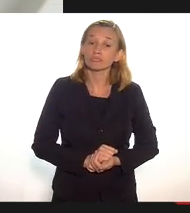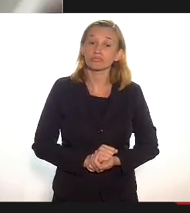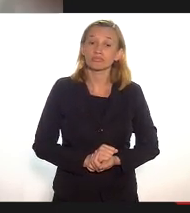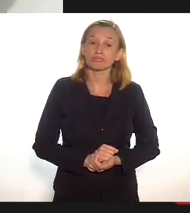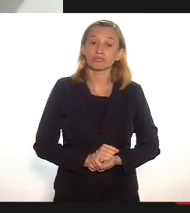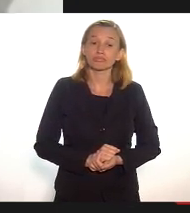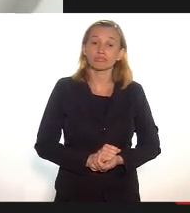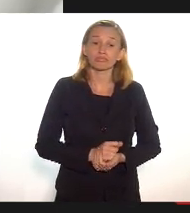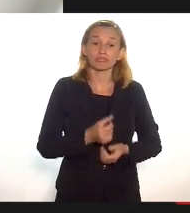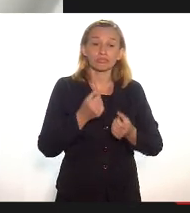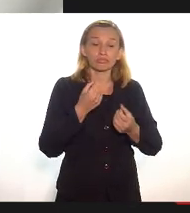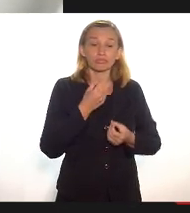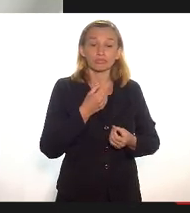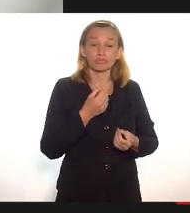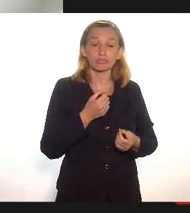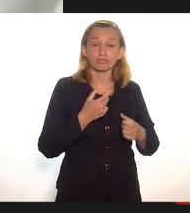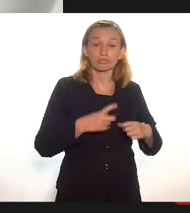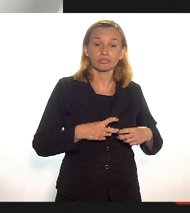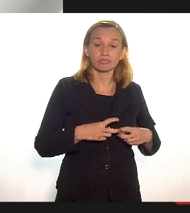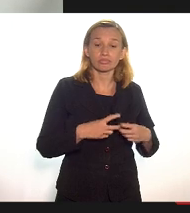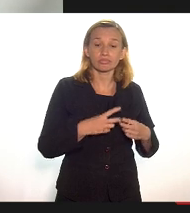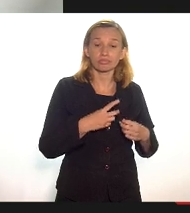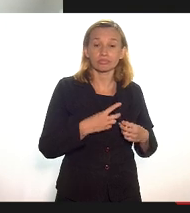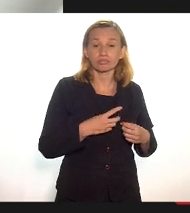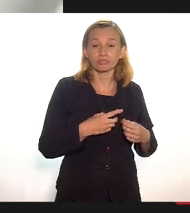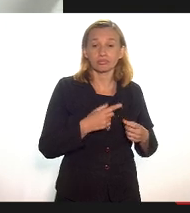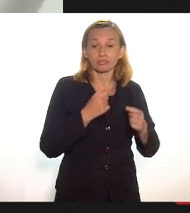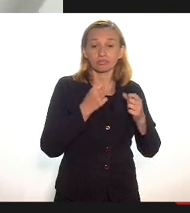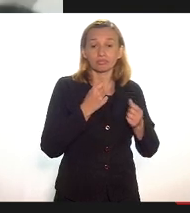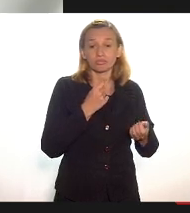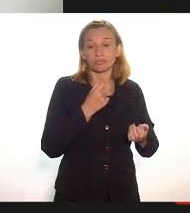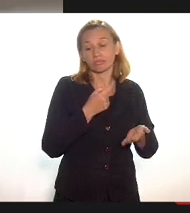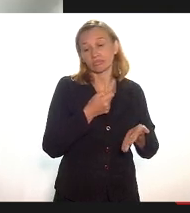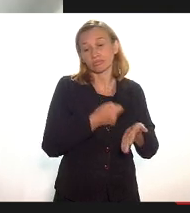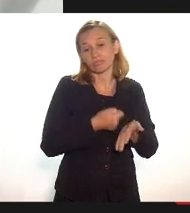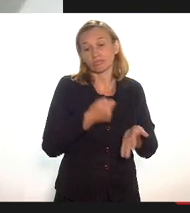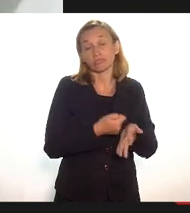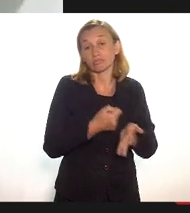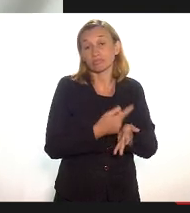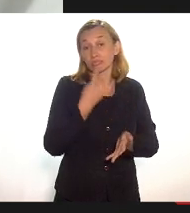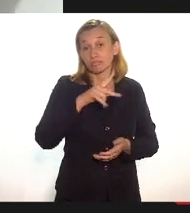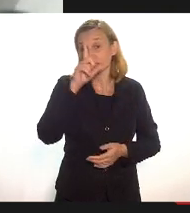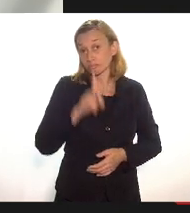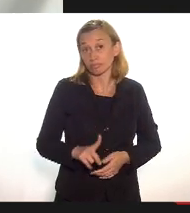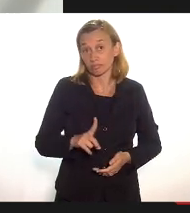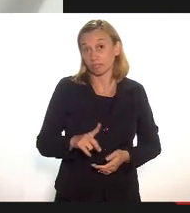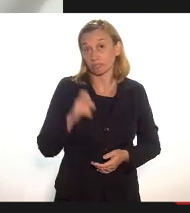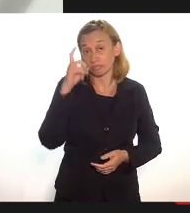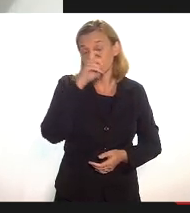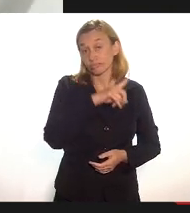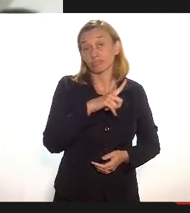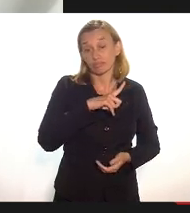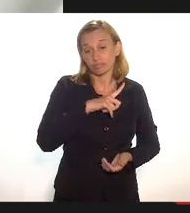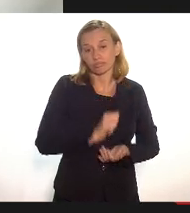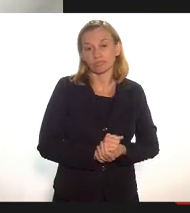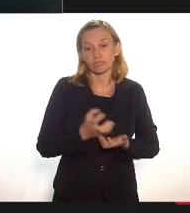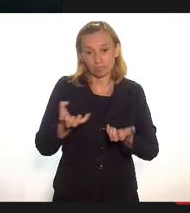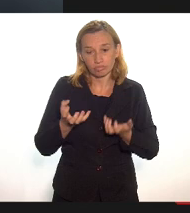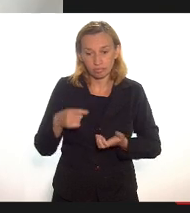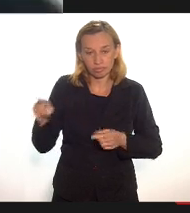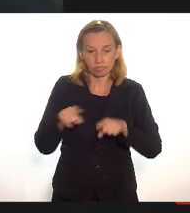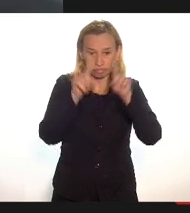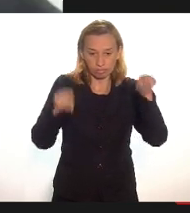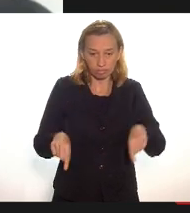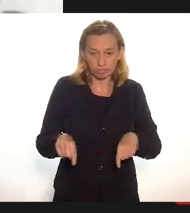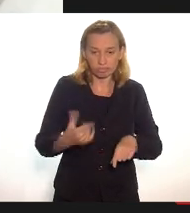reivindicando um plano de cargos, carreiras e salários, com toda a dificuldade, que o que eles querem é que o servidor não